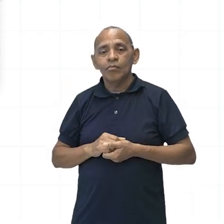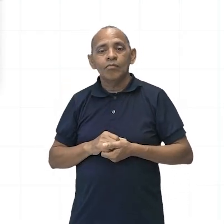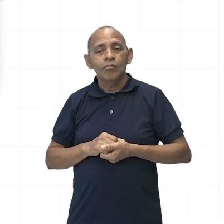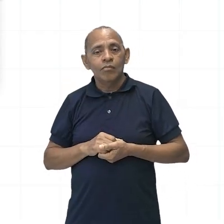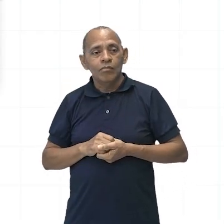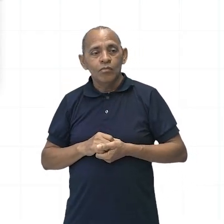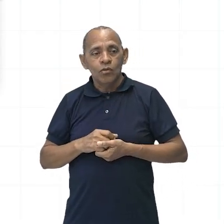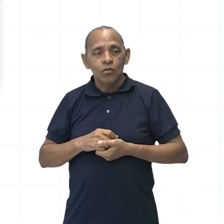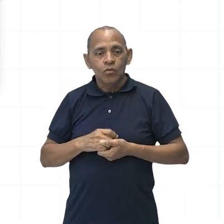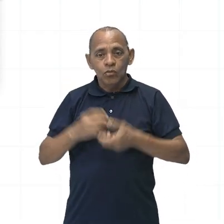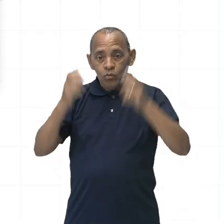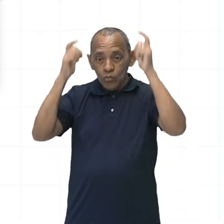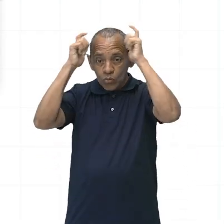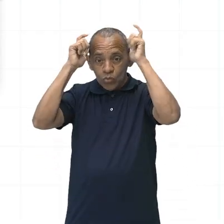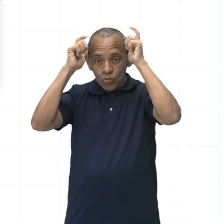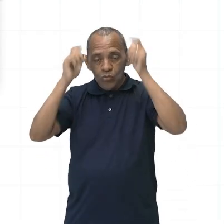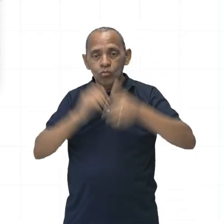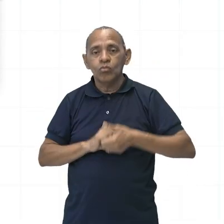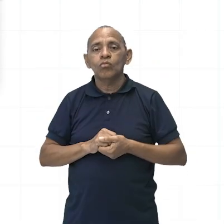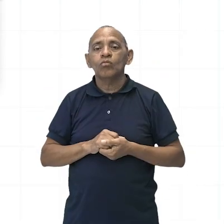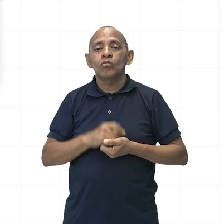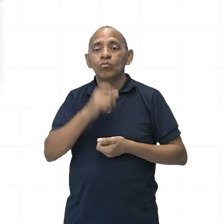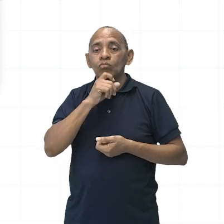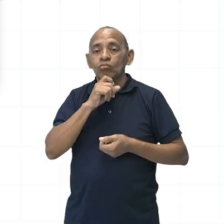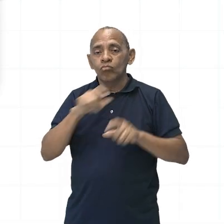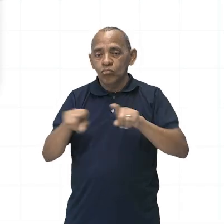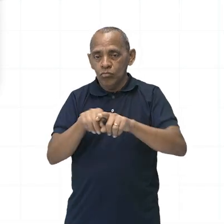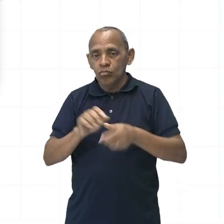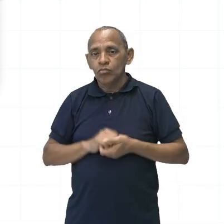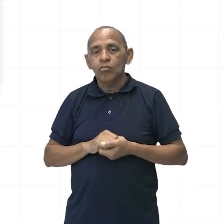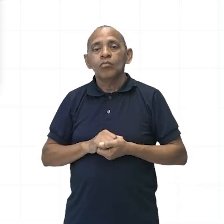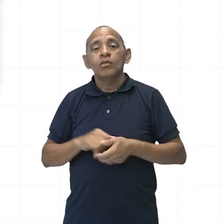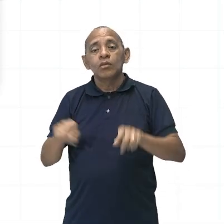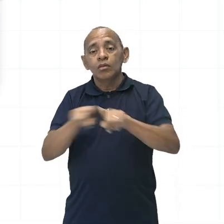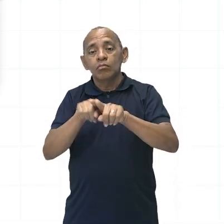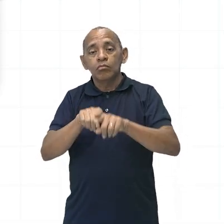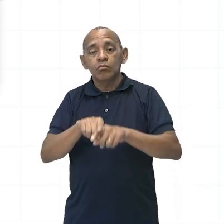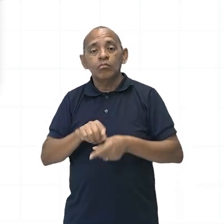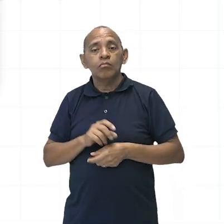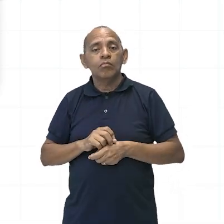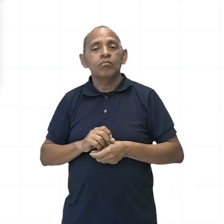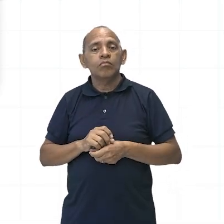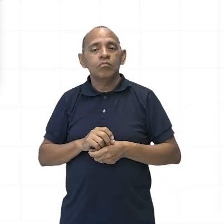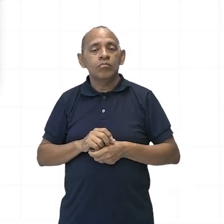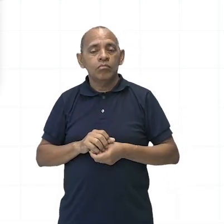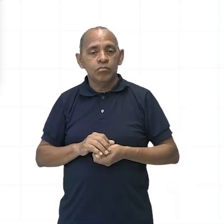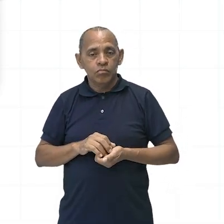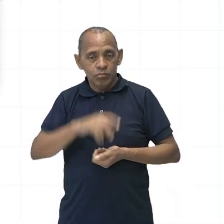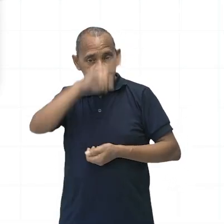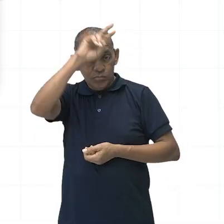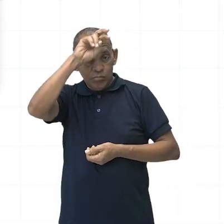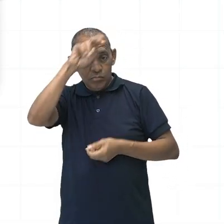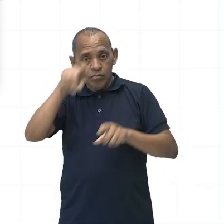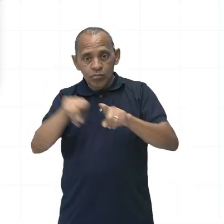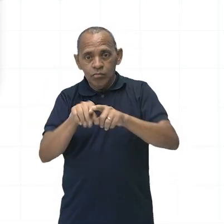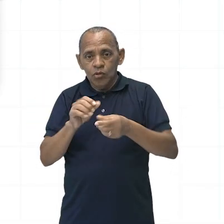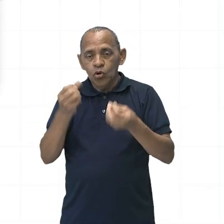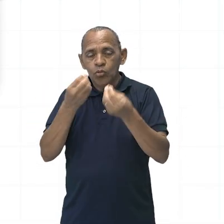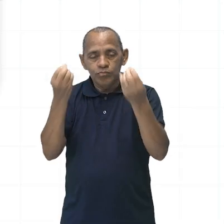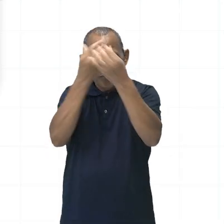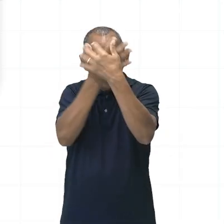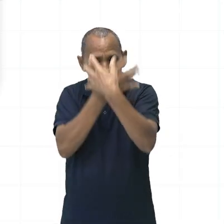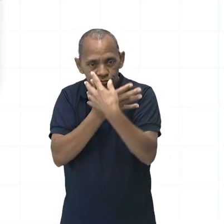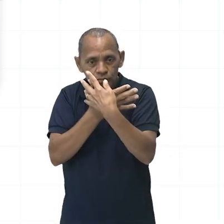temos aí dois gafanhotos. Muitos animais desenvolvem características que os ajudam a se camuflar no ambiente, ou seja, a